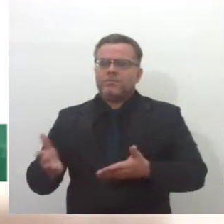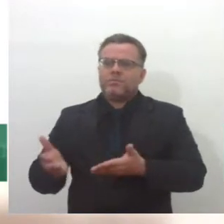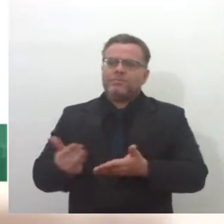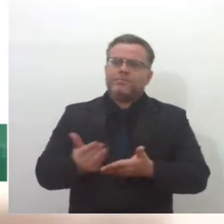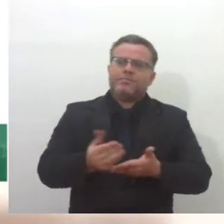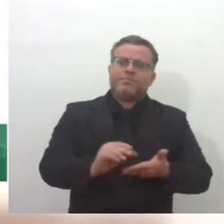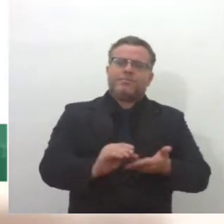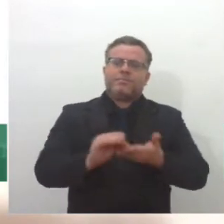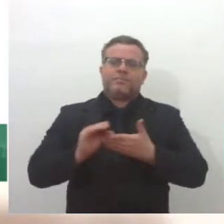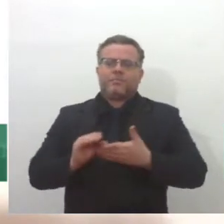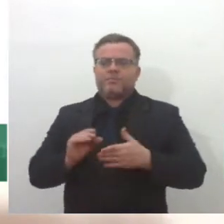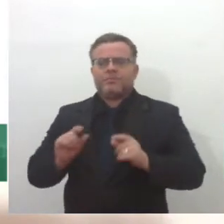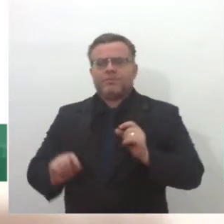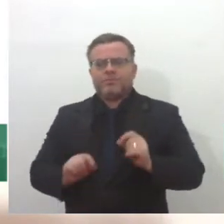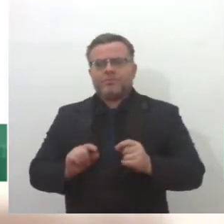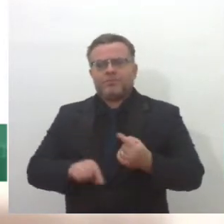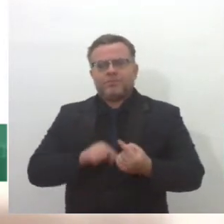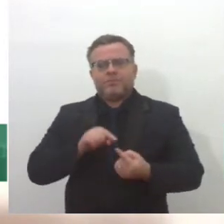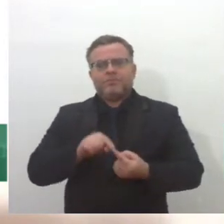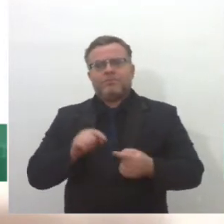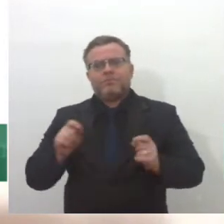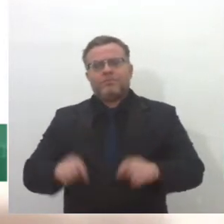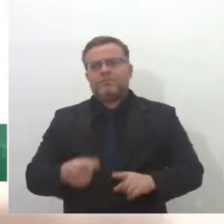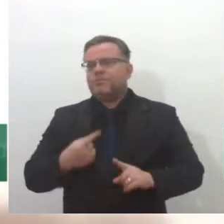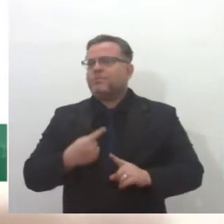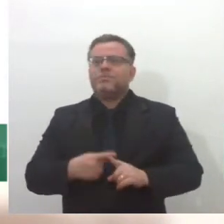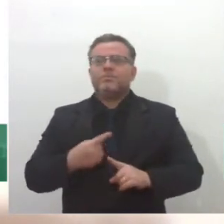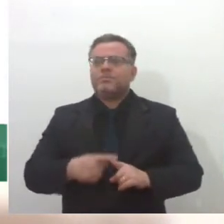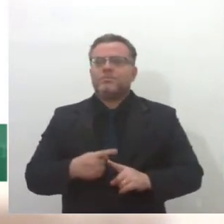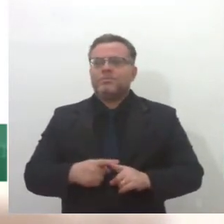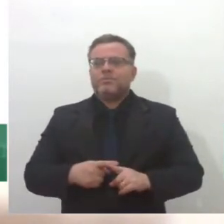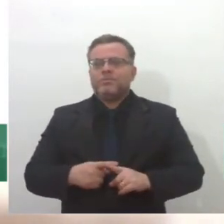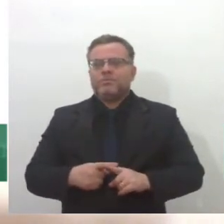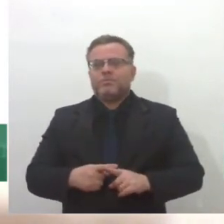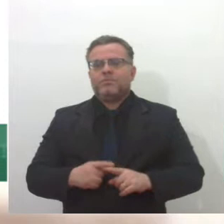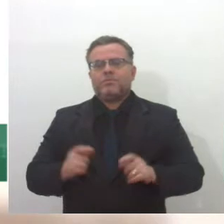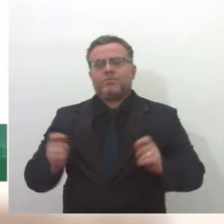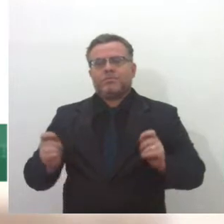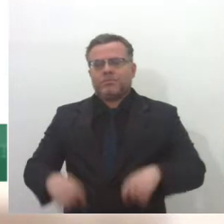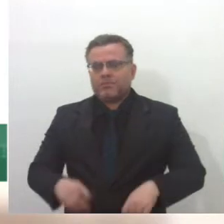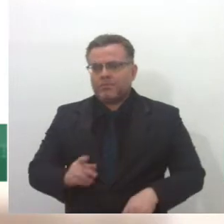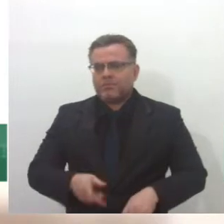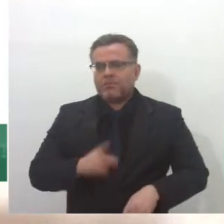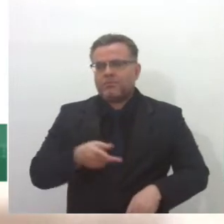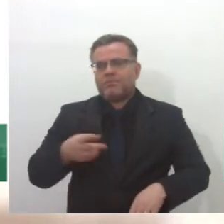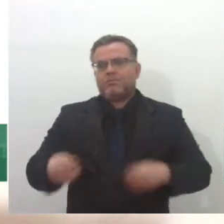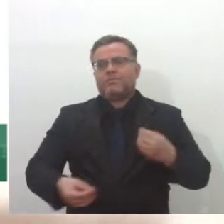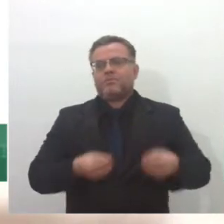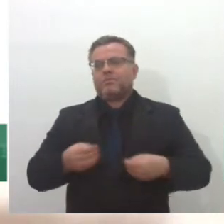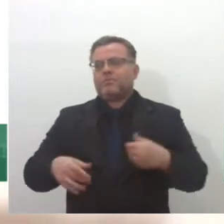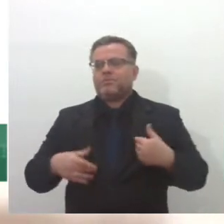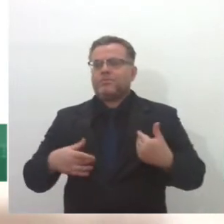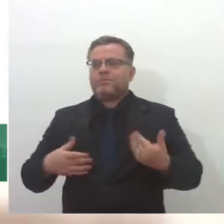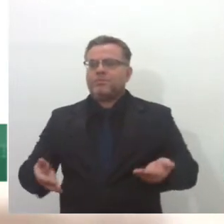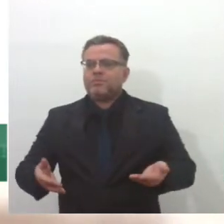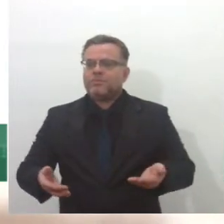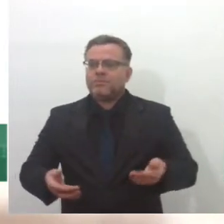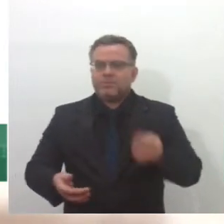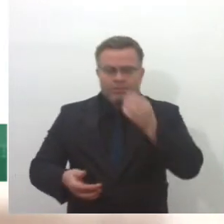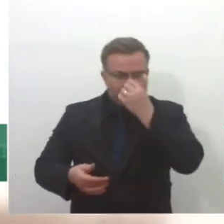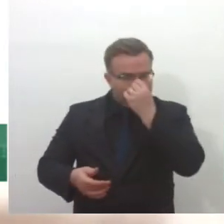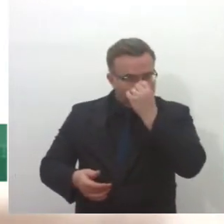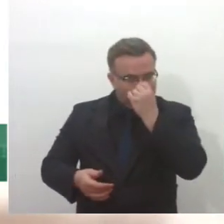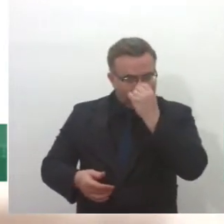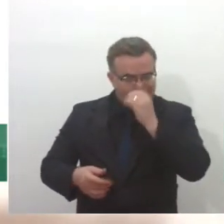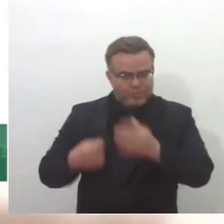COFINS. Por quê? Porque lá no cálculo da alíquota do PIS e da COFINS, que as empresas pagavam essa